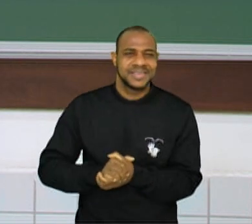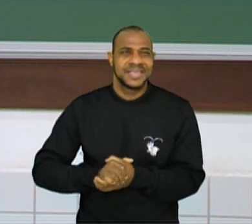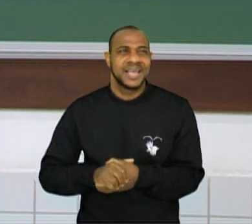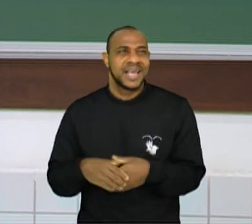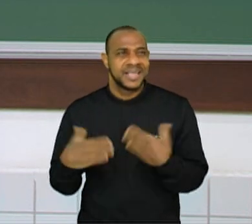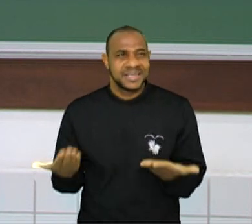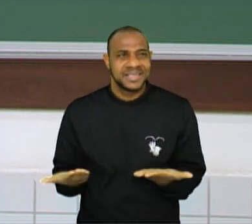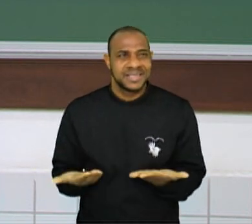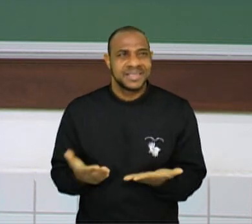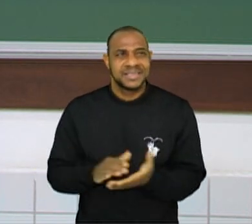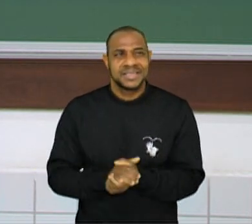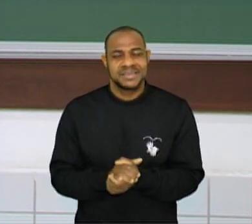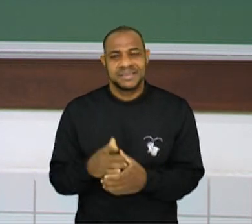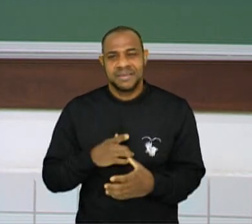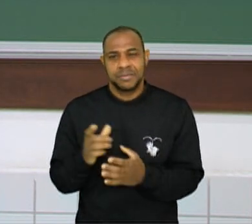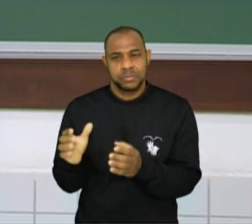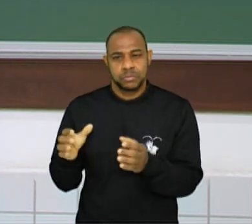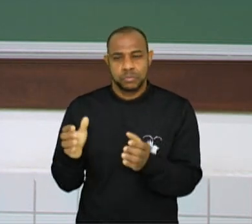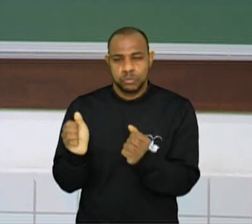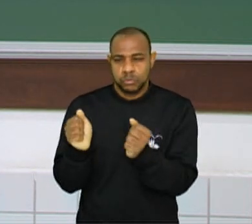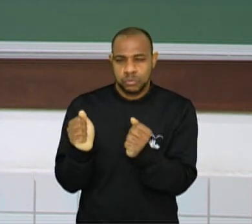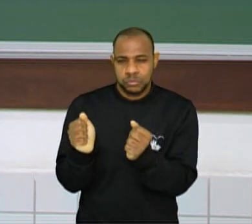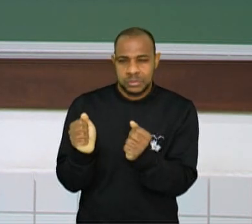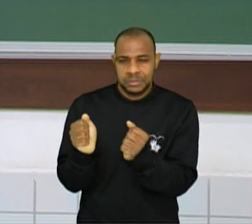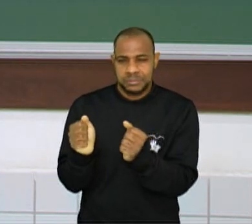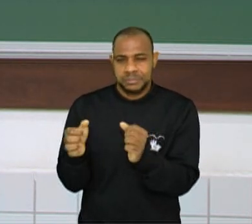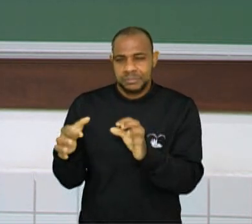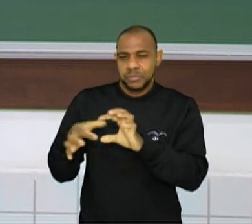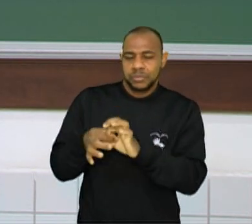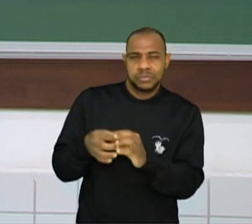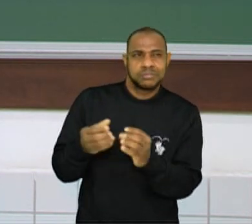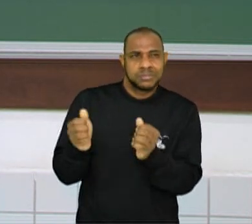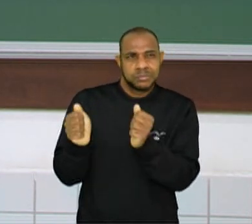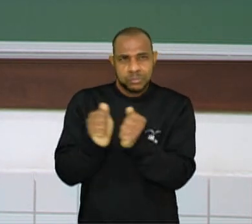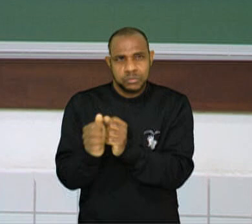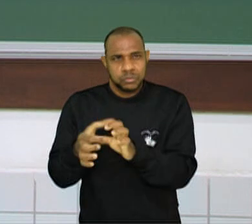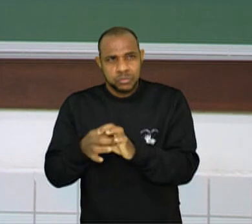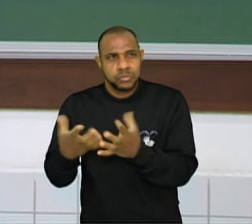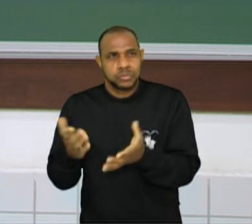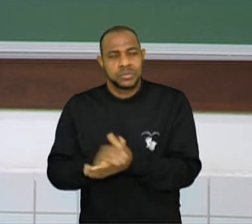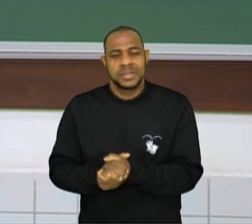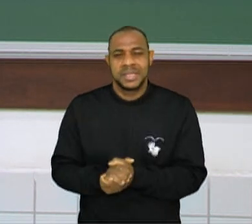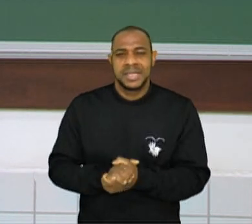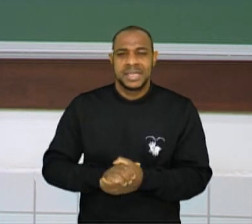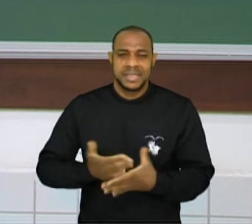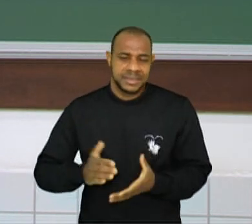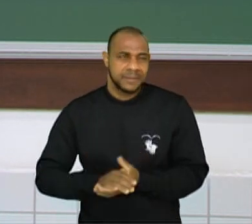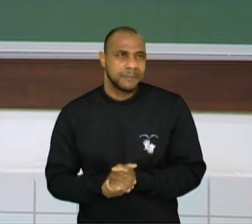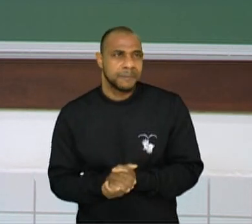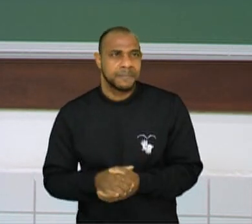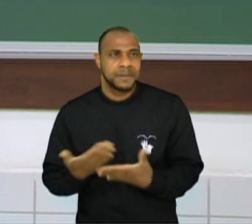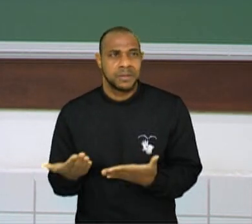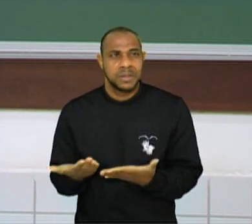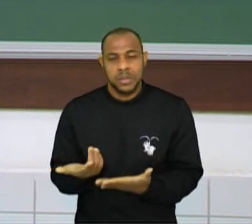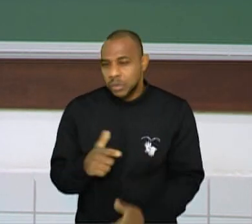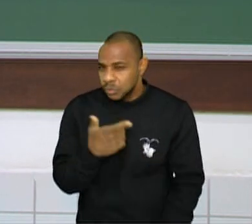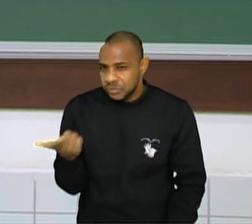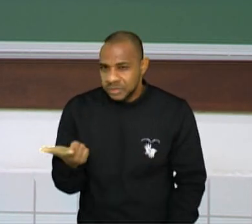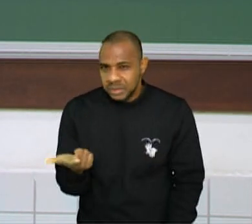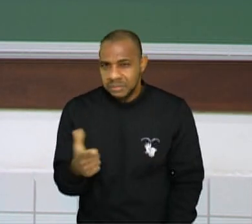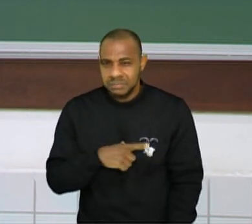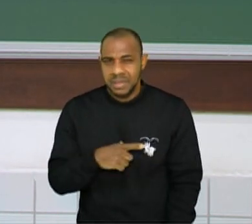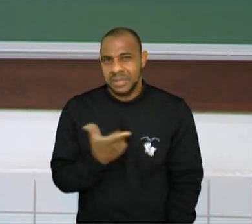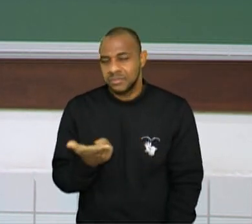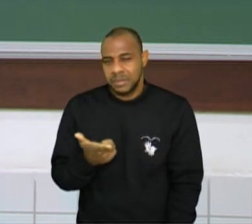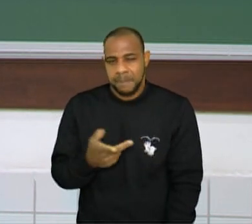familiares, estavam do lado da legalidade. No final das contas, estava sendo aplicado um golpe, o presidente não havia cumprido o seu